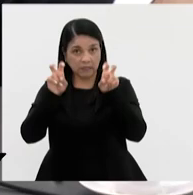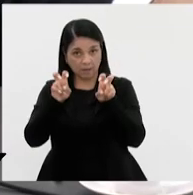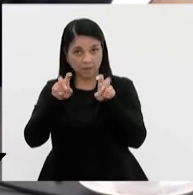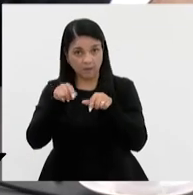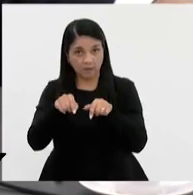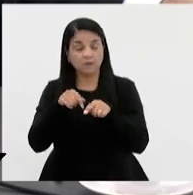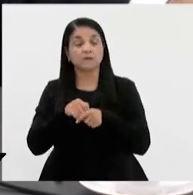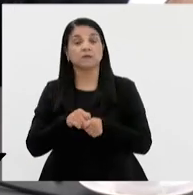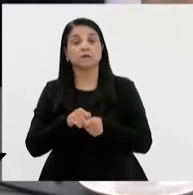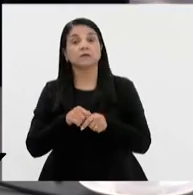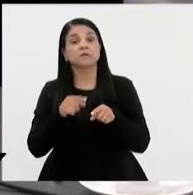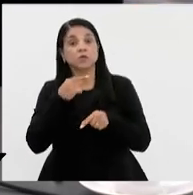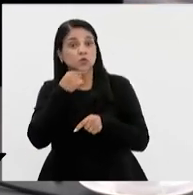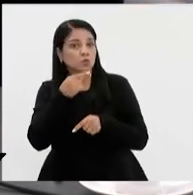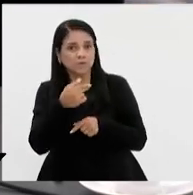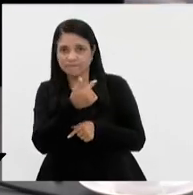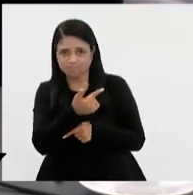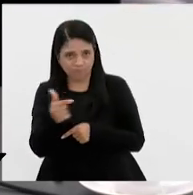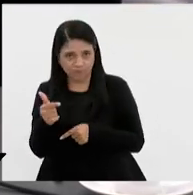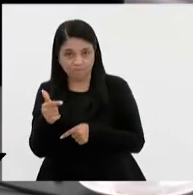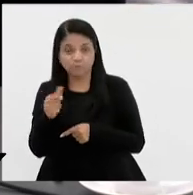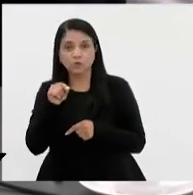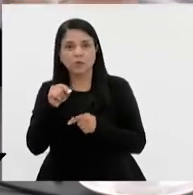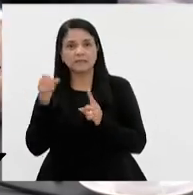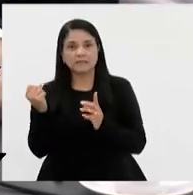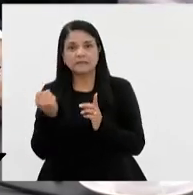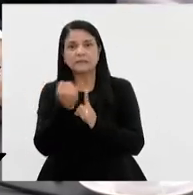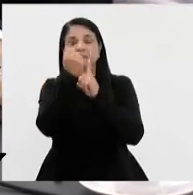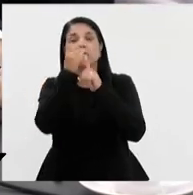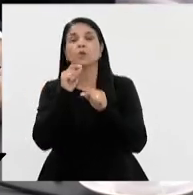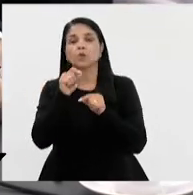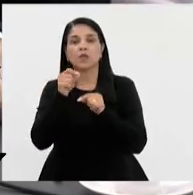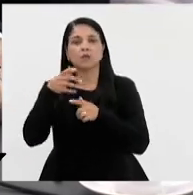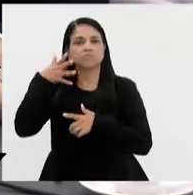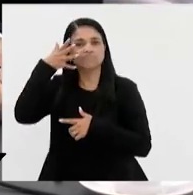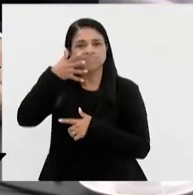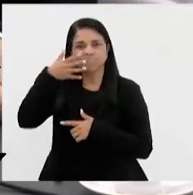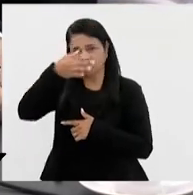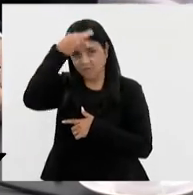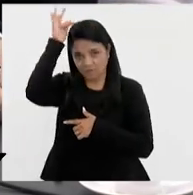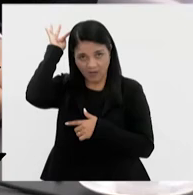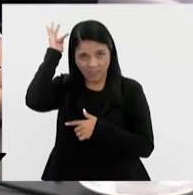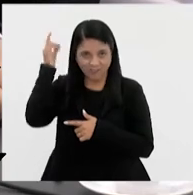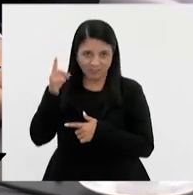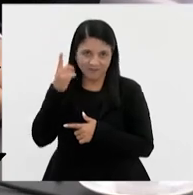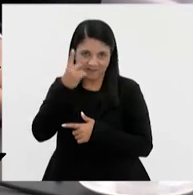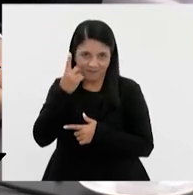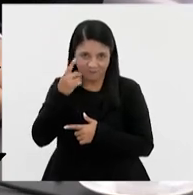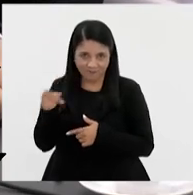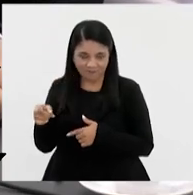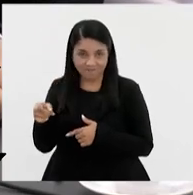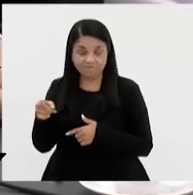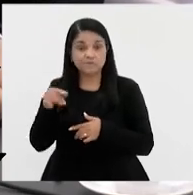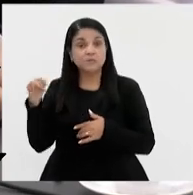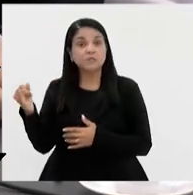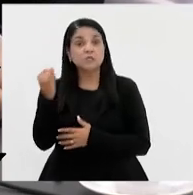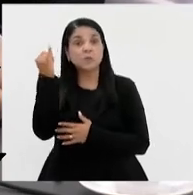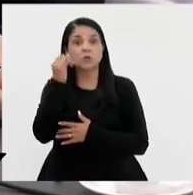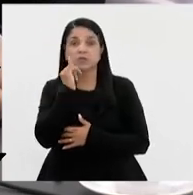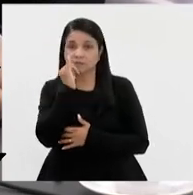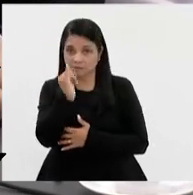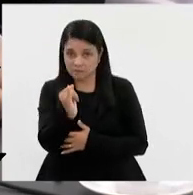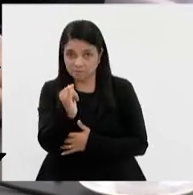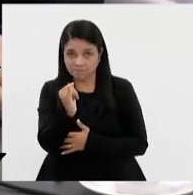de dúvidas, assim, eu acho que um destaque muito especial na fala do deputado Fred, quando ele diz da importância de